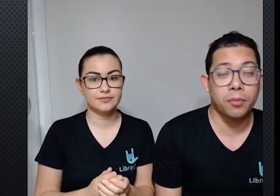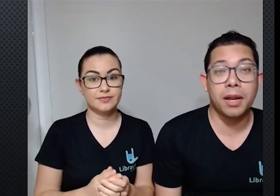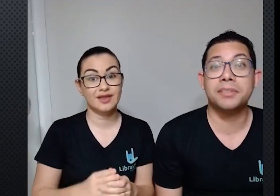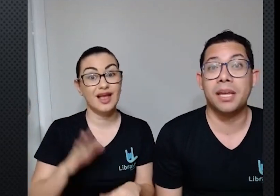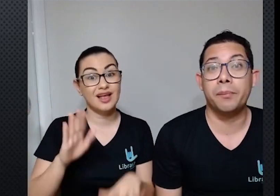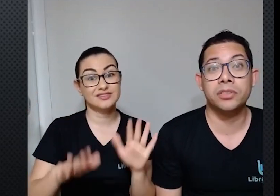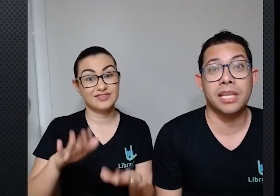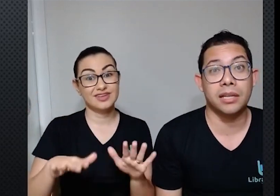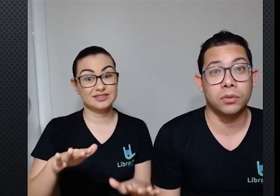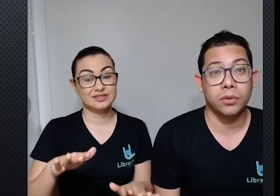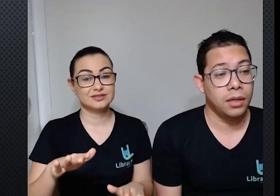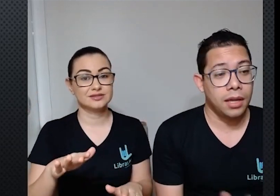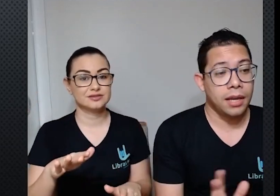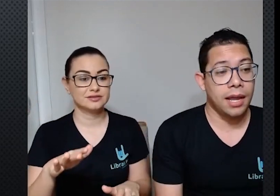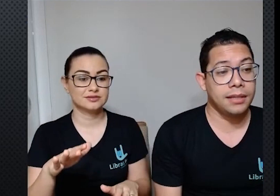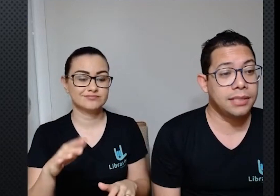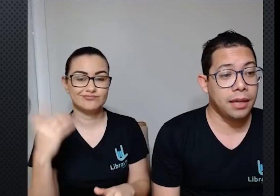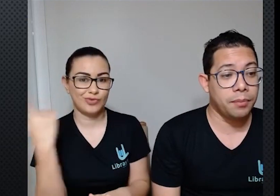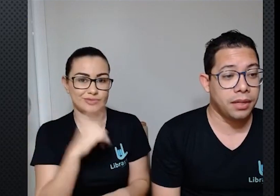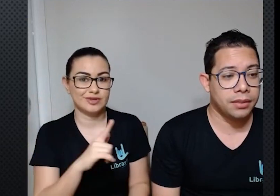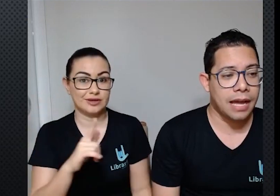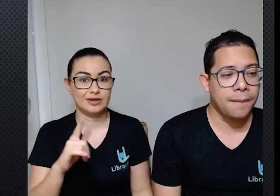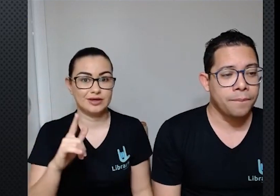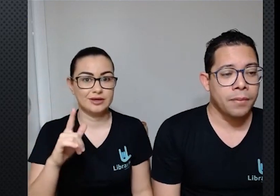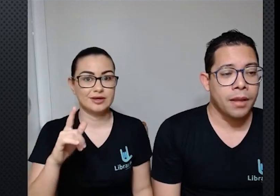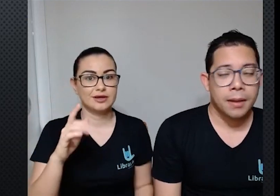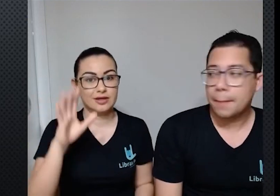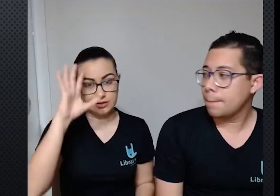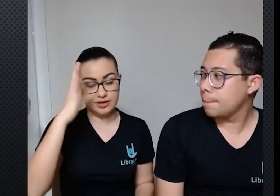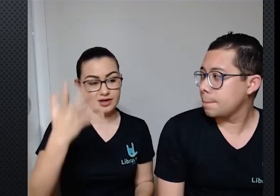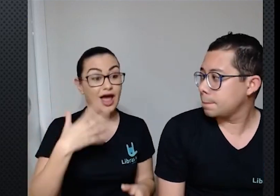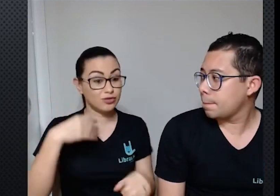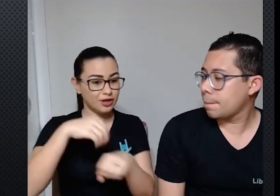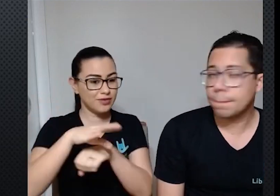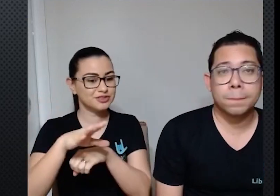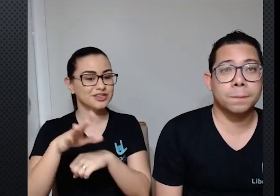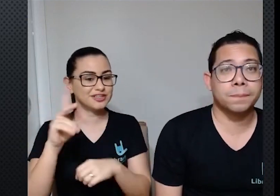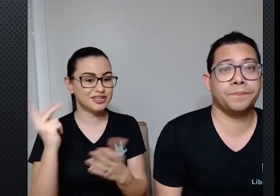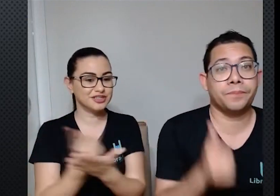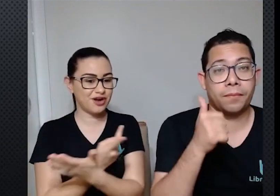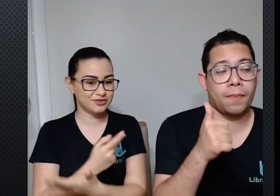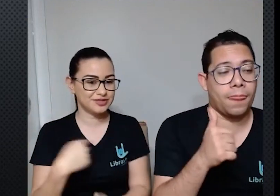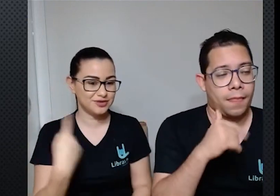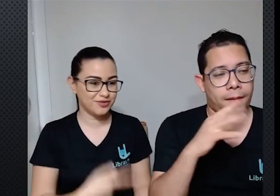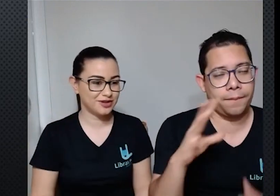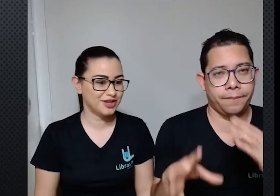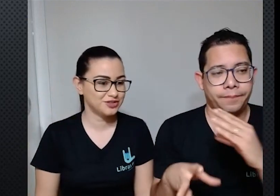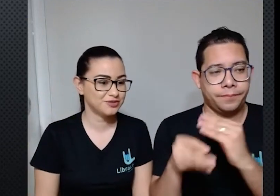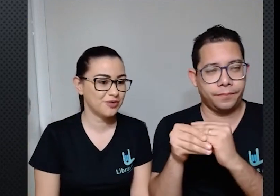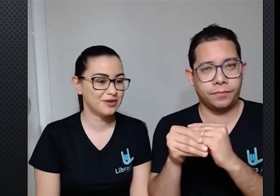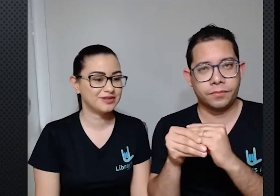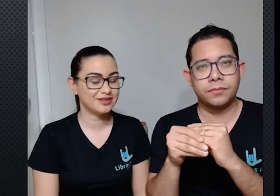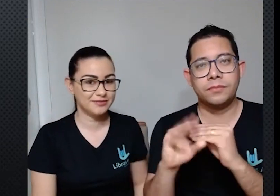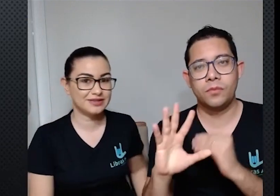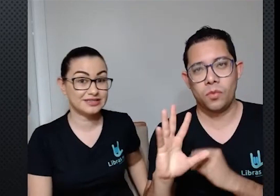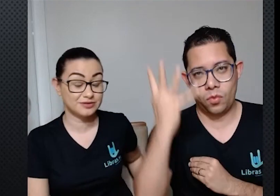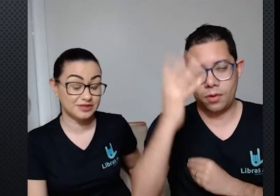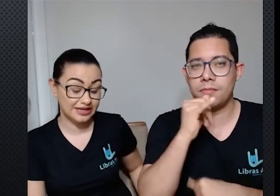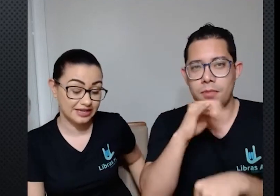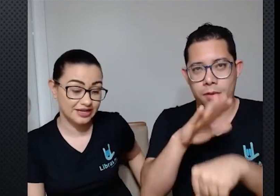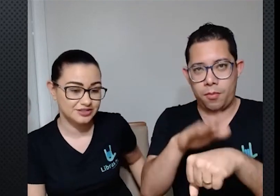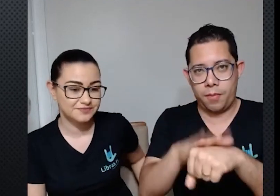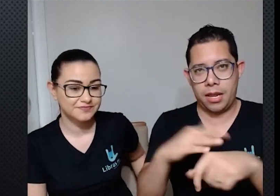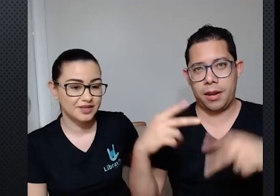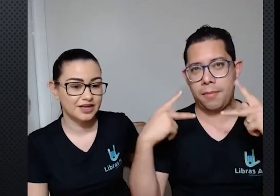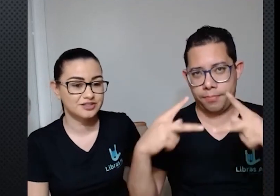resolver esse problema 100%. Nem sempre, tá? Eu tenho uma dica que já aconteceu com a gente no momento da interpretação